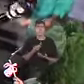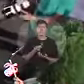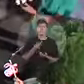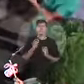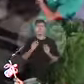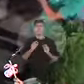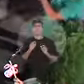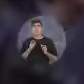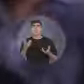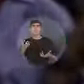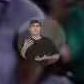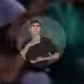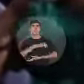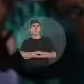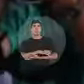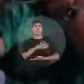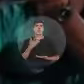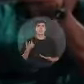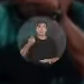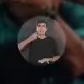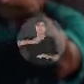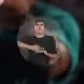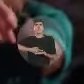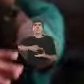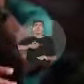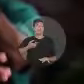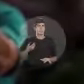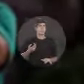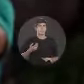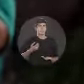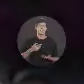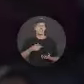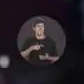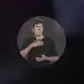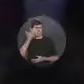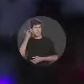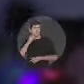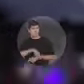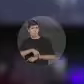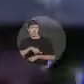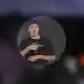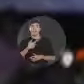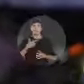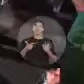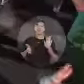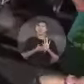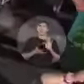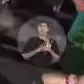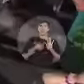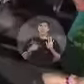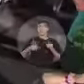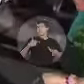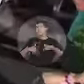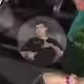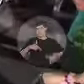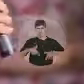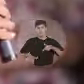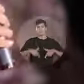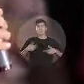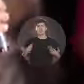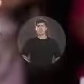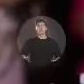que fizeram um pacto, um acordão, uma coisa desse tipo. Sabe o que é isso? Quem não tem proposta, não tem